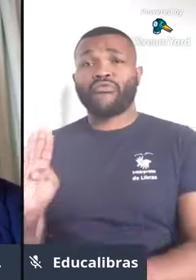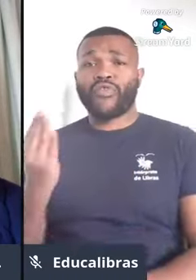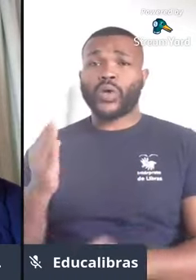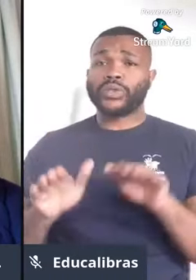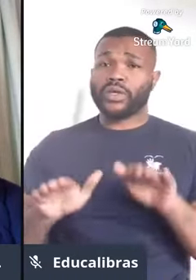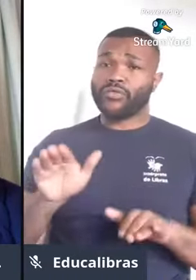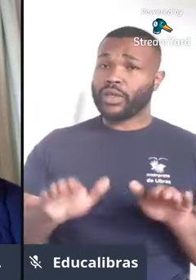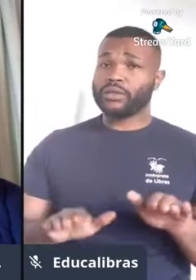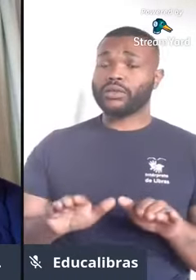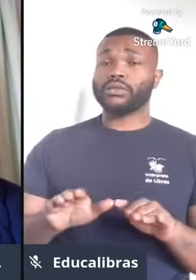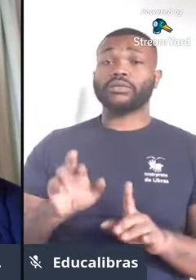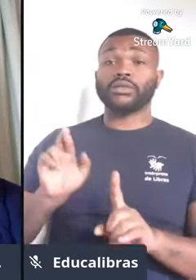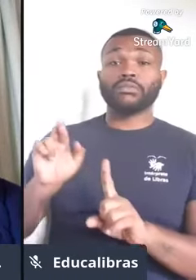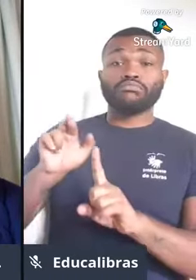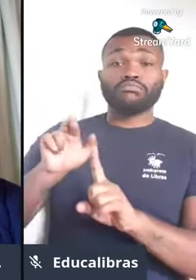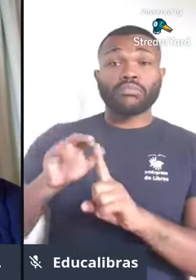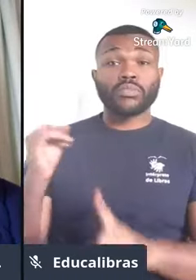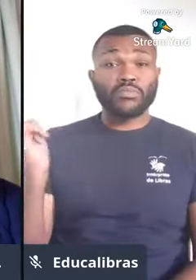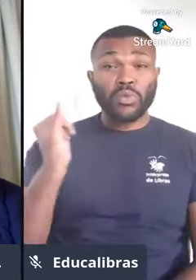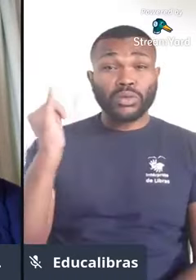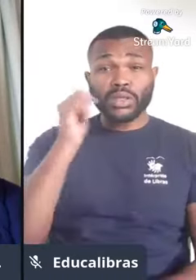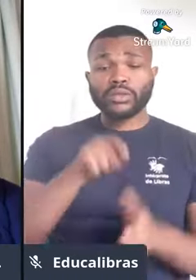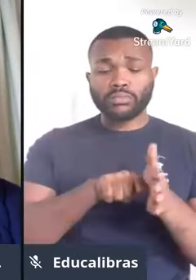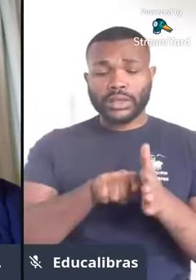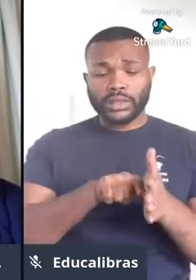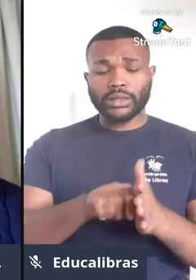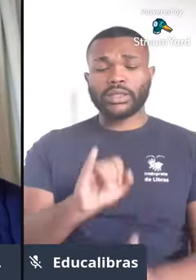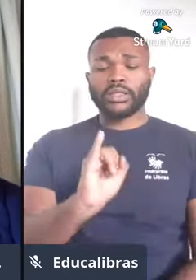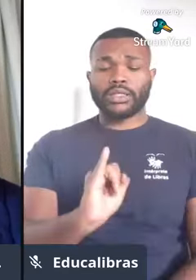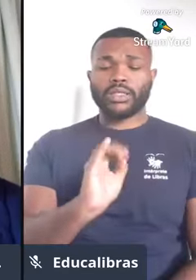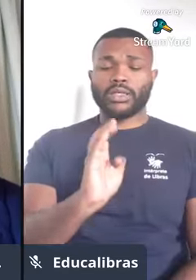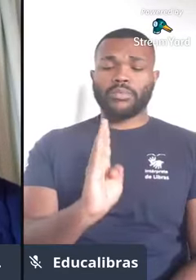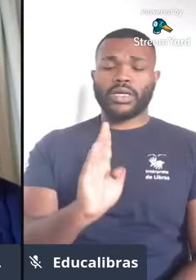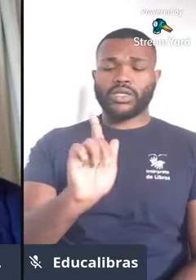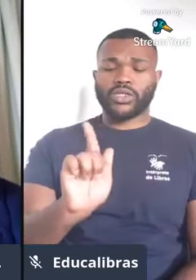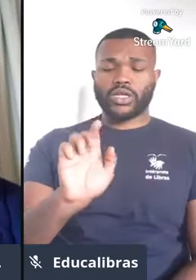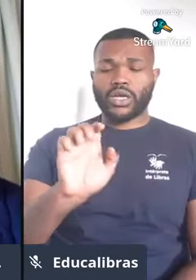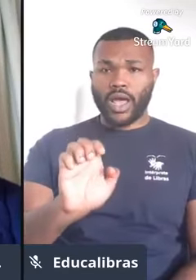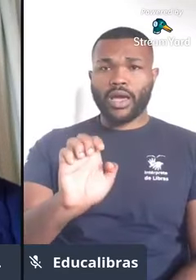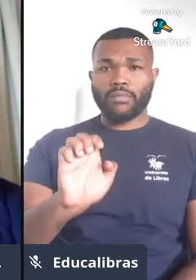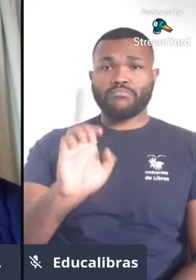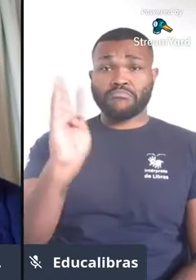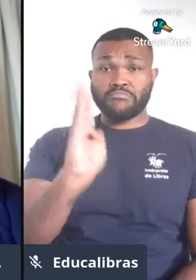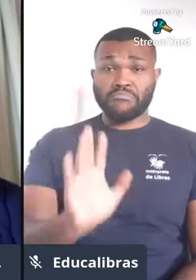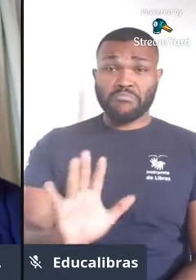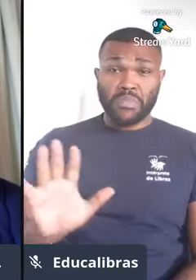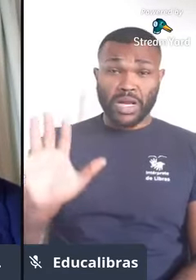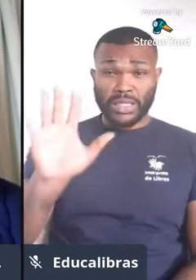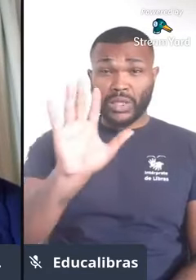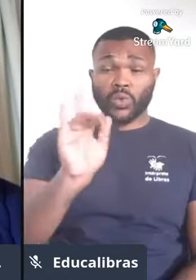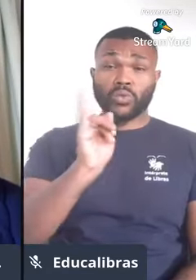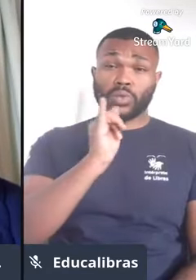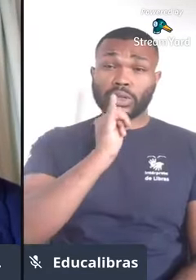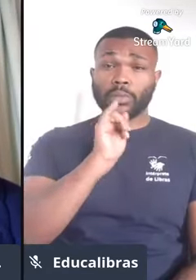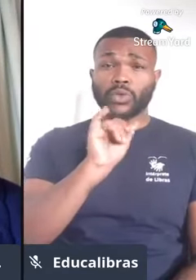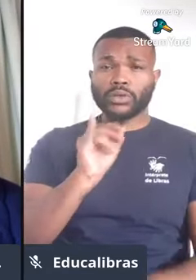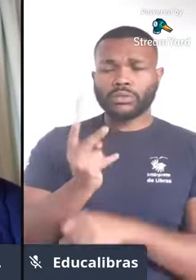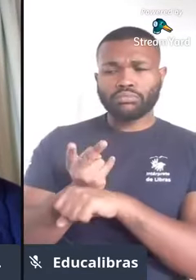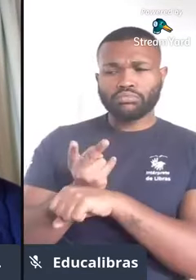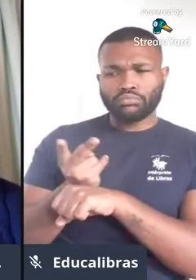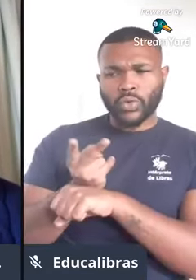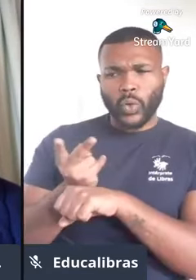nós dispomos são os dados do IBGE, os dados censitários do nosso país. E lá, se nós, por exemplo, formos buscar o